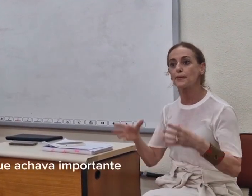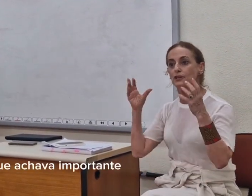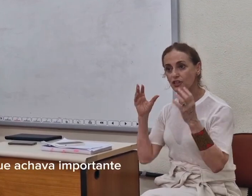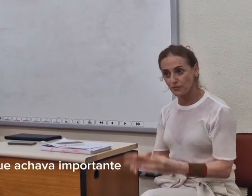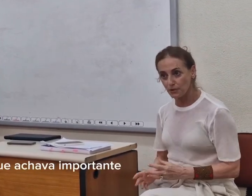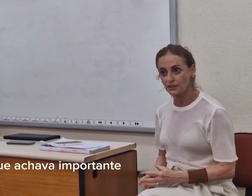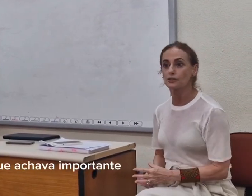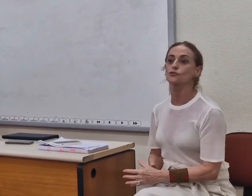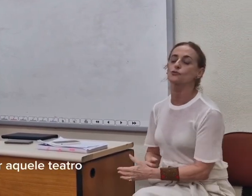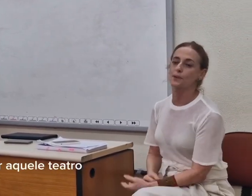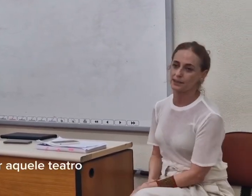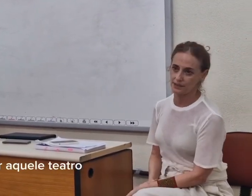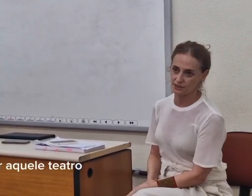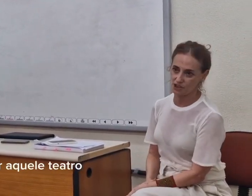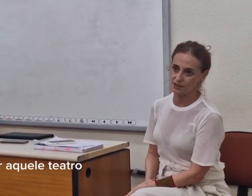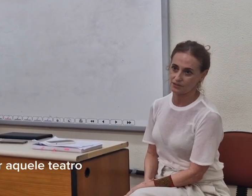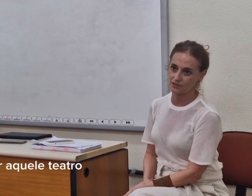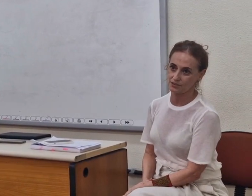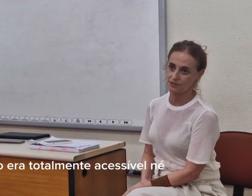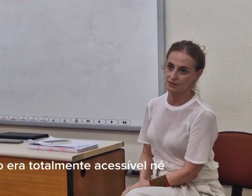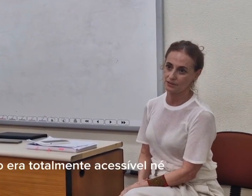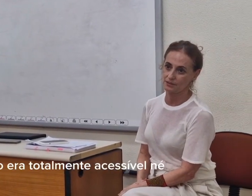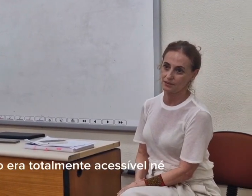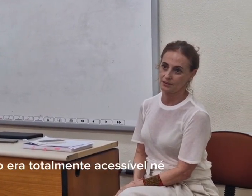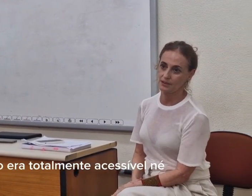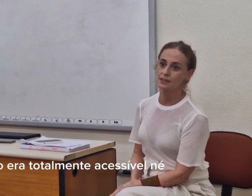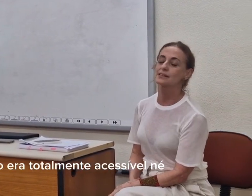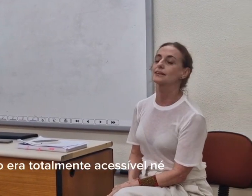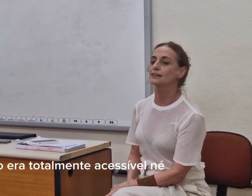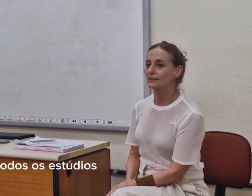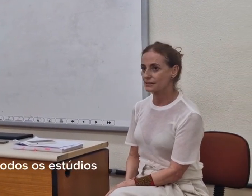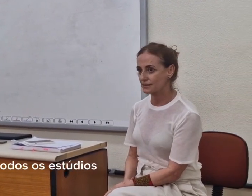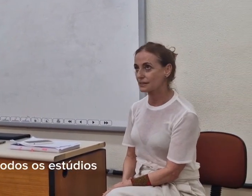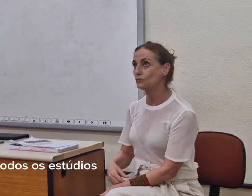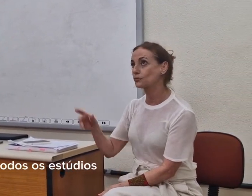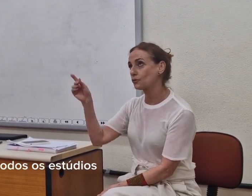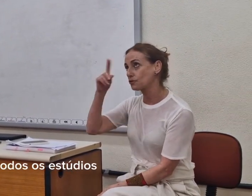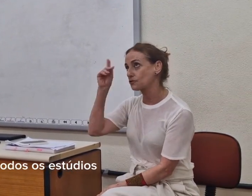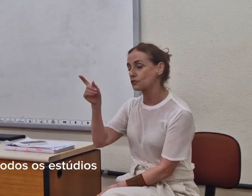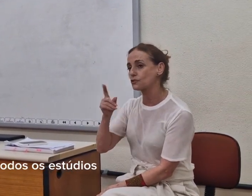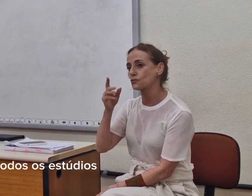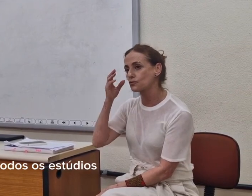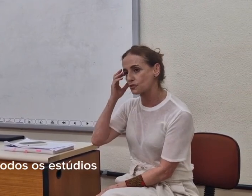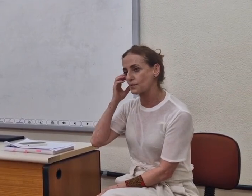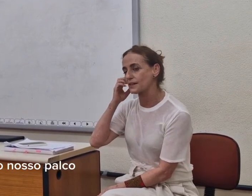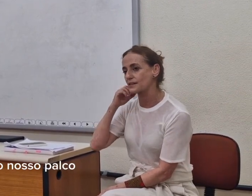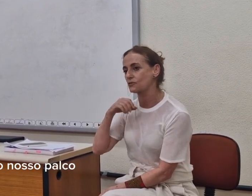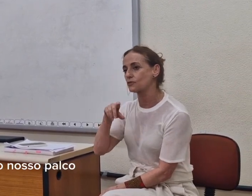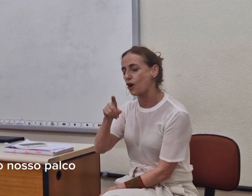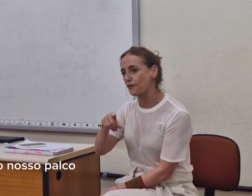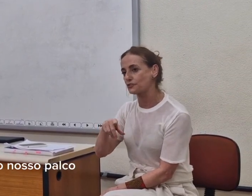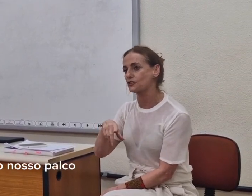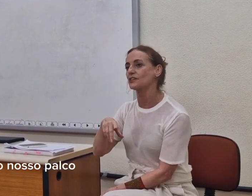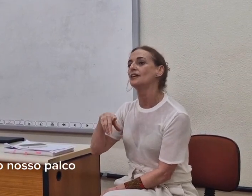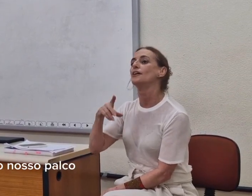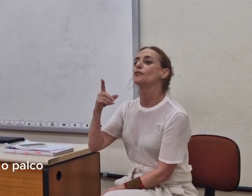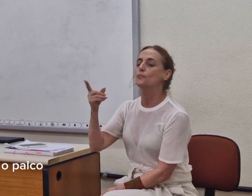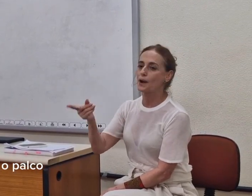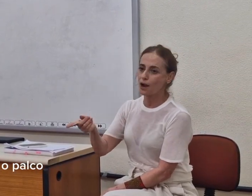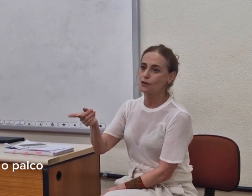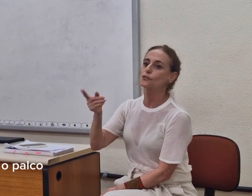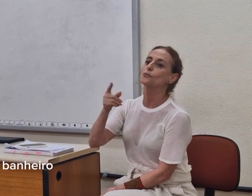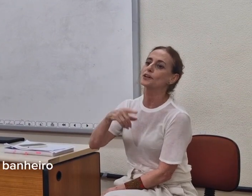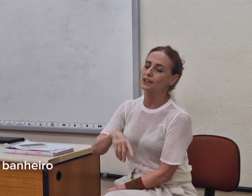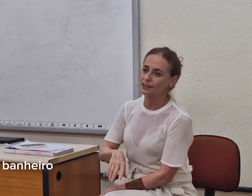em dançar porque achava importante ocupar aquele. Você é coreógrafo, é bem acessível. Sim. Né? Não todos os sustos, mas o norte,